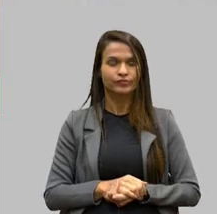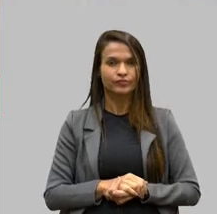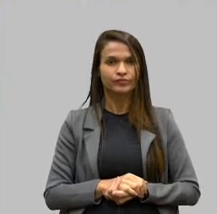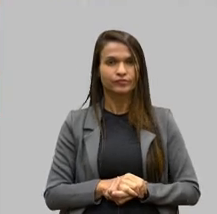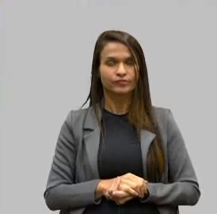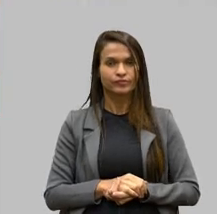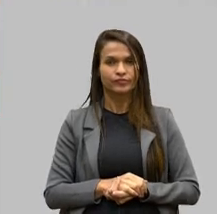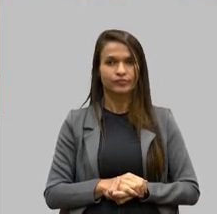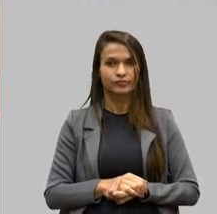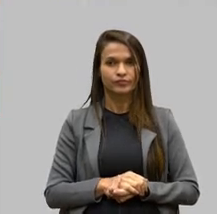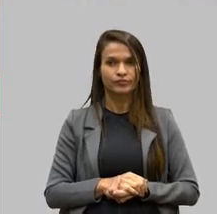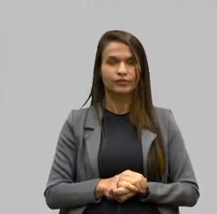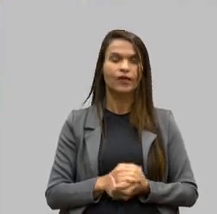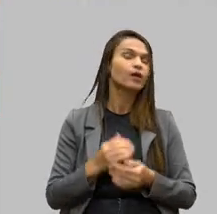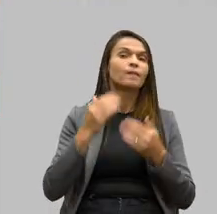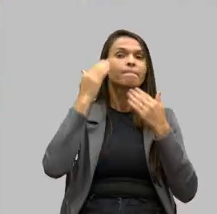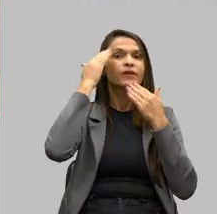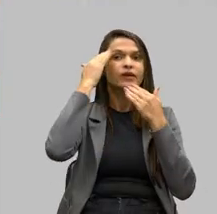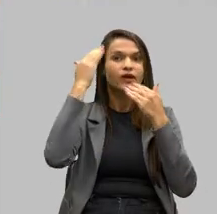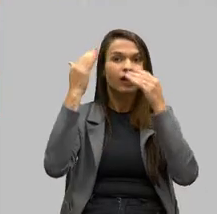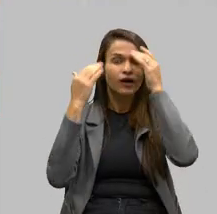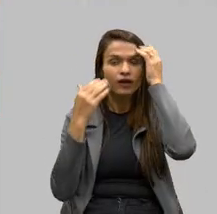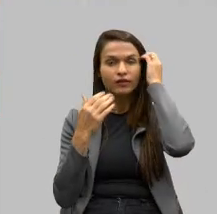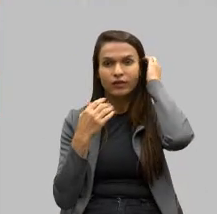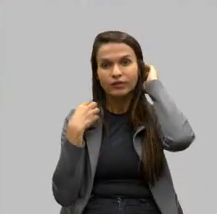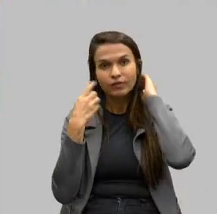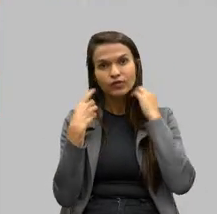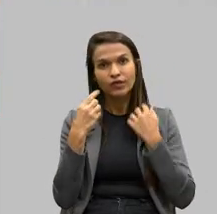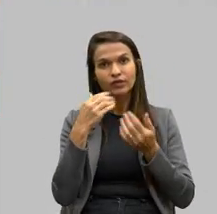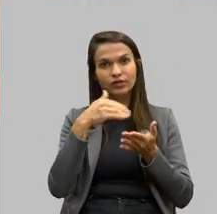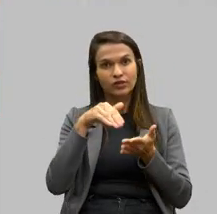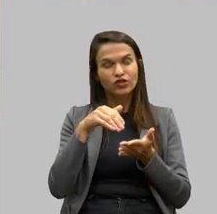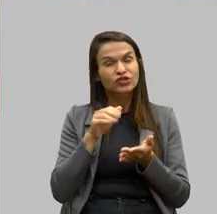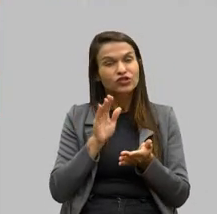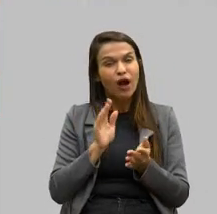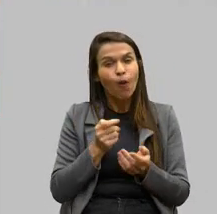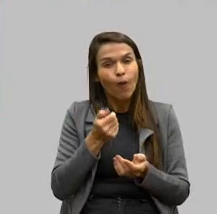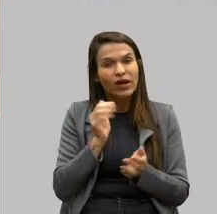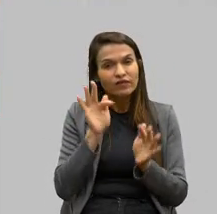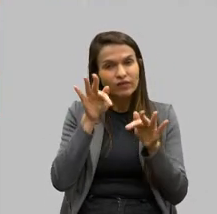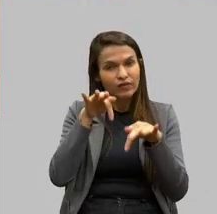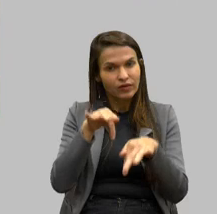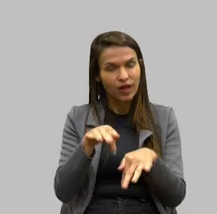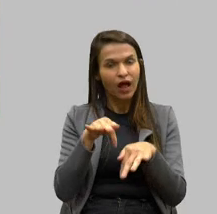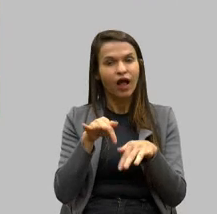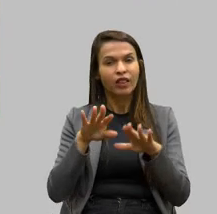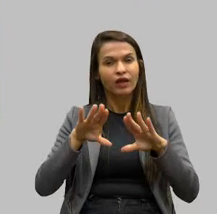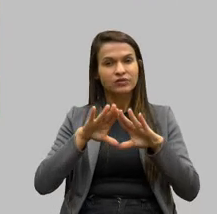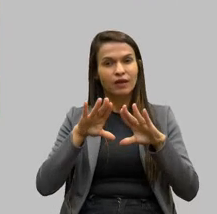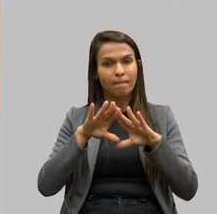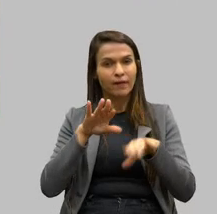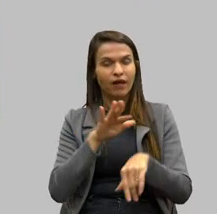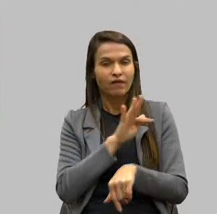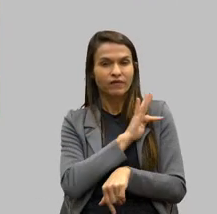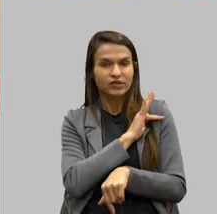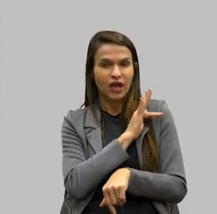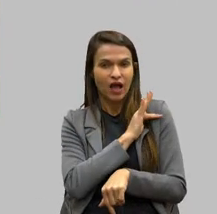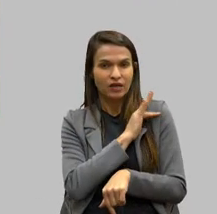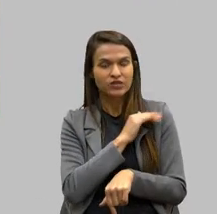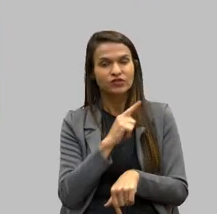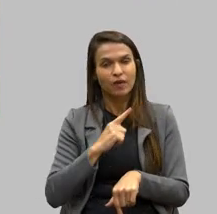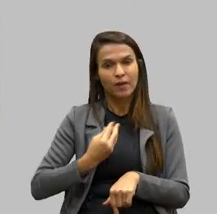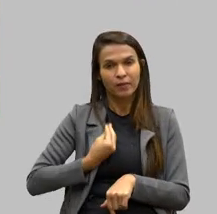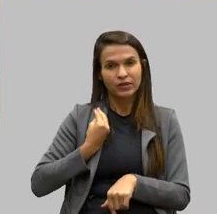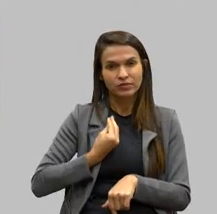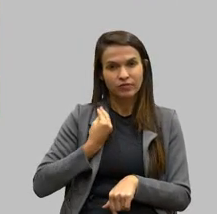Obrigada, deputada, secretário. Nós estamos chegando na reta final, nossa Assembleia fiscaliza, tivemos a presença e